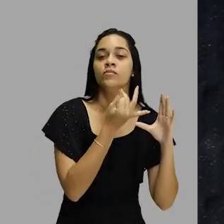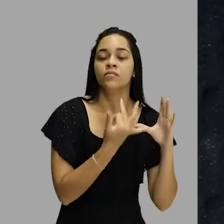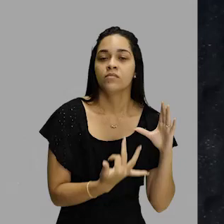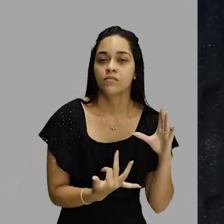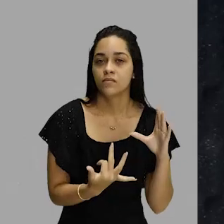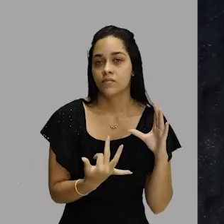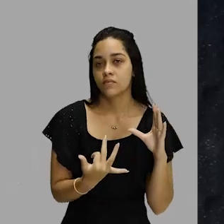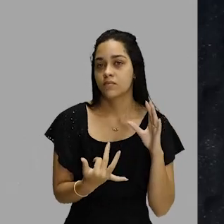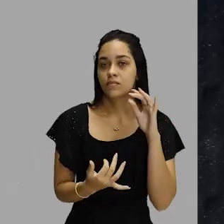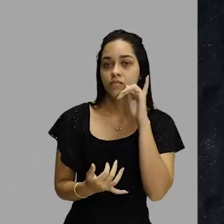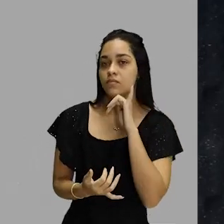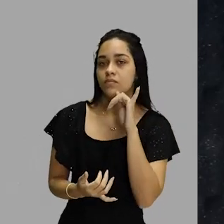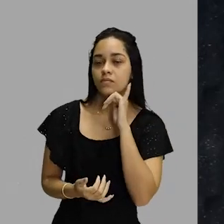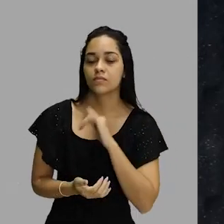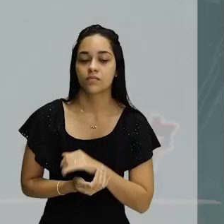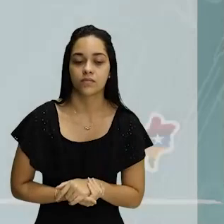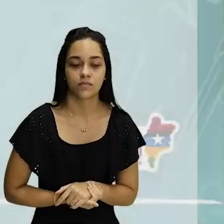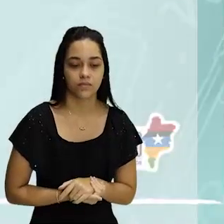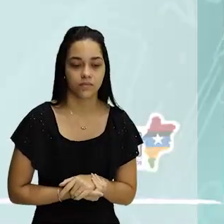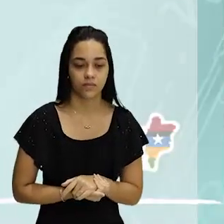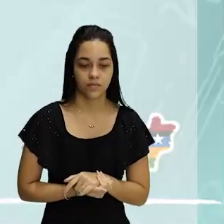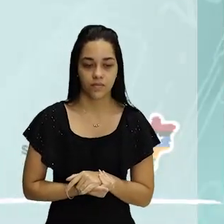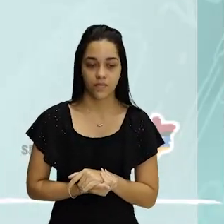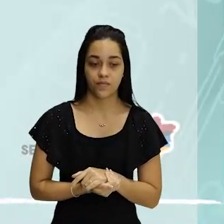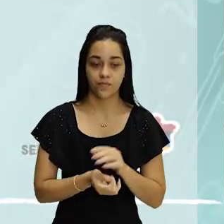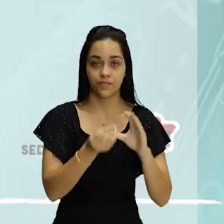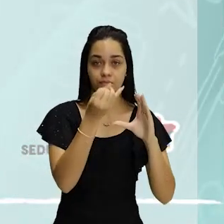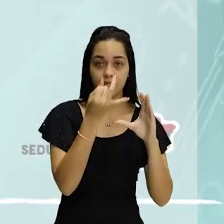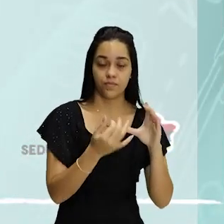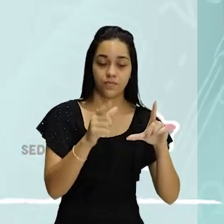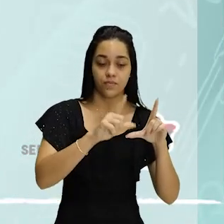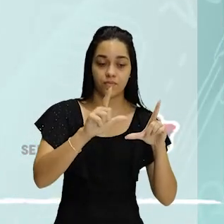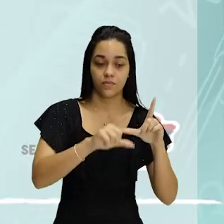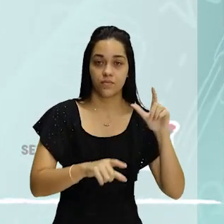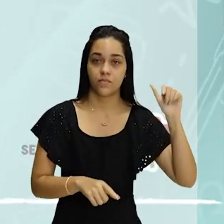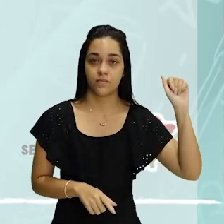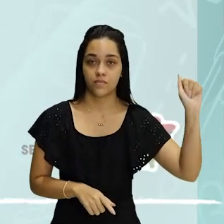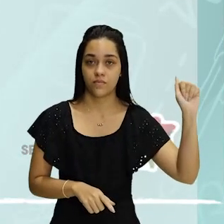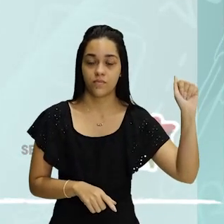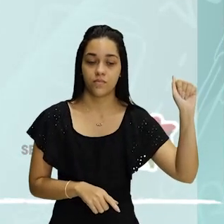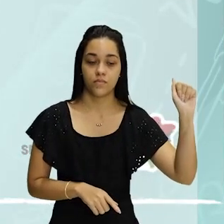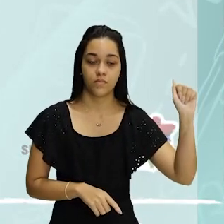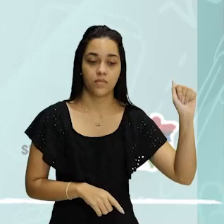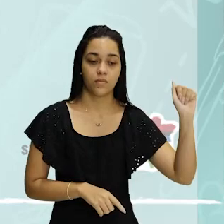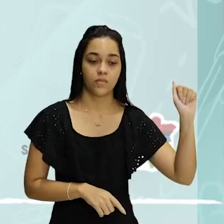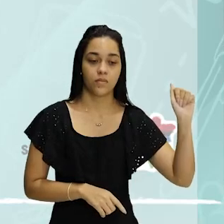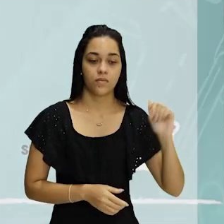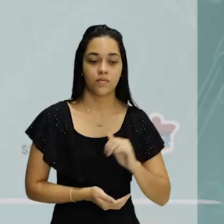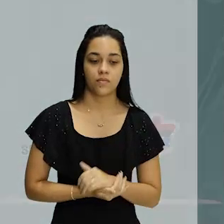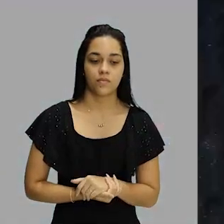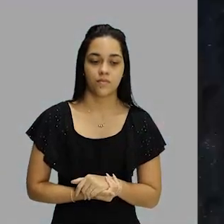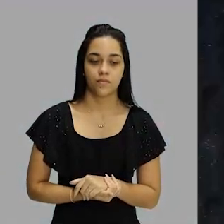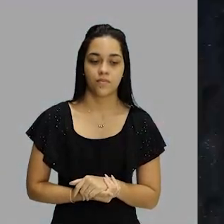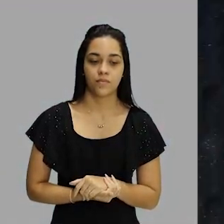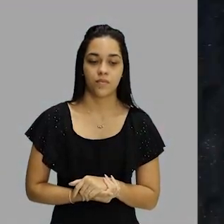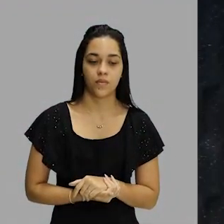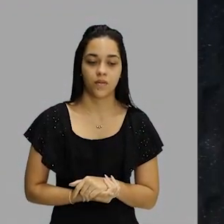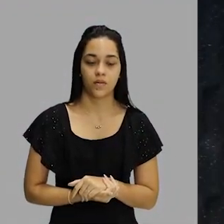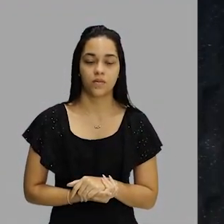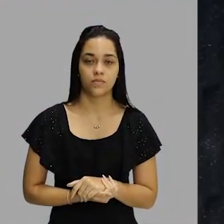características, né? Por exemplo, a característica da letra A diz contração involuntária e